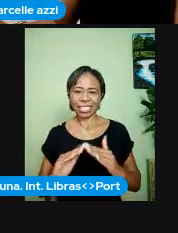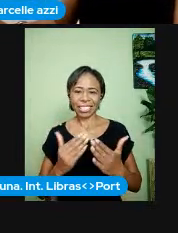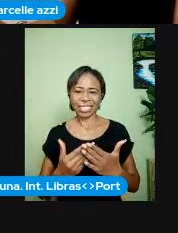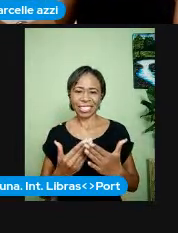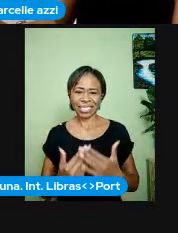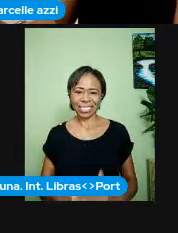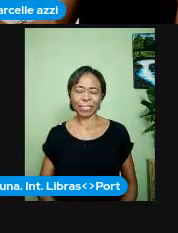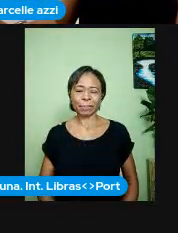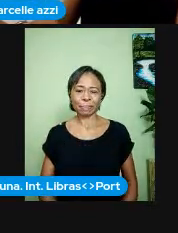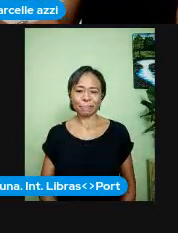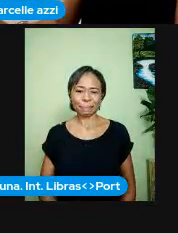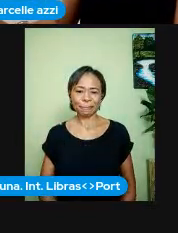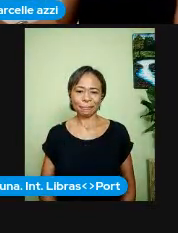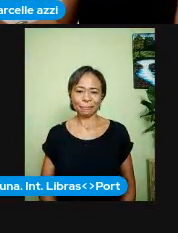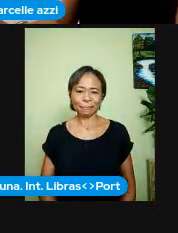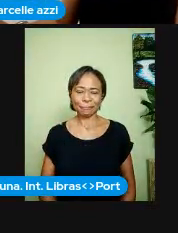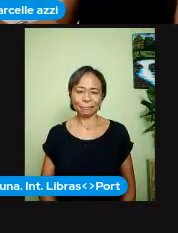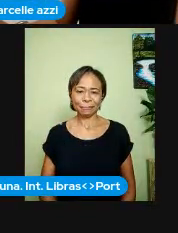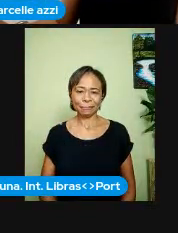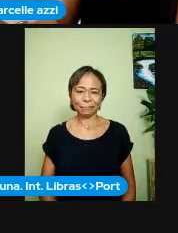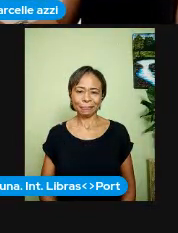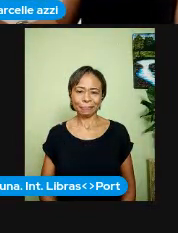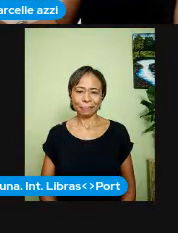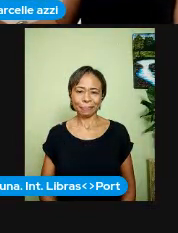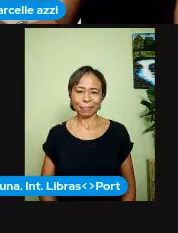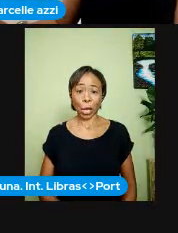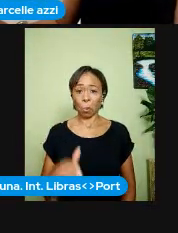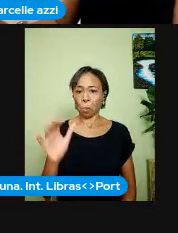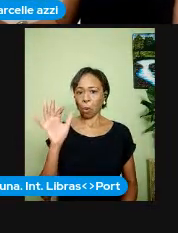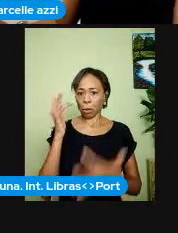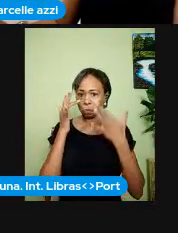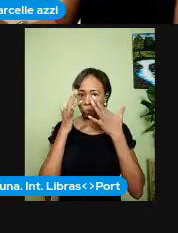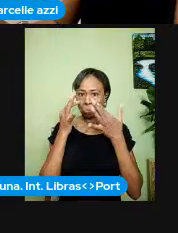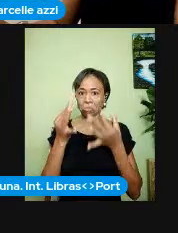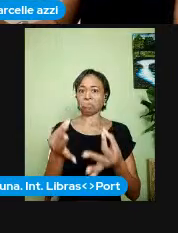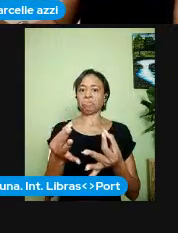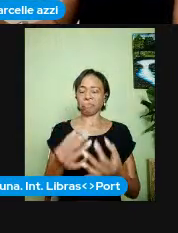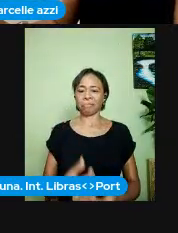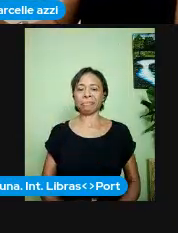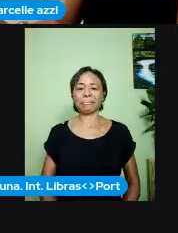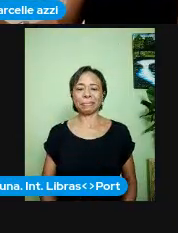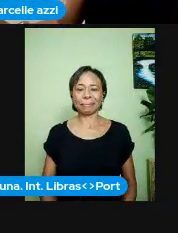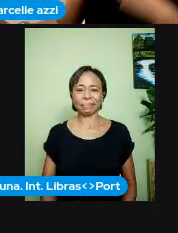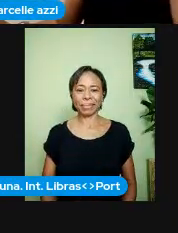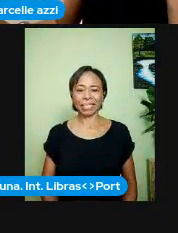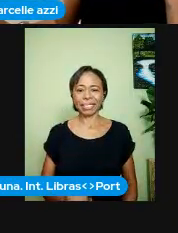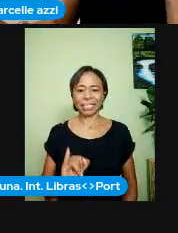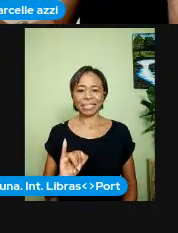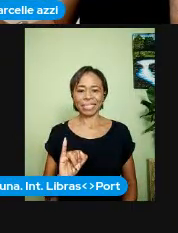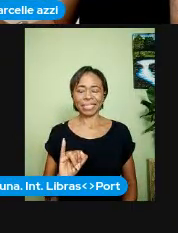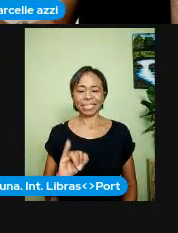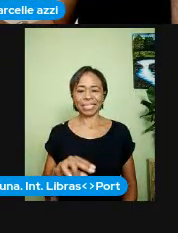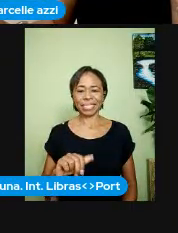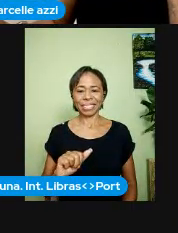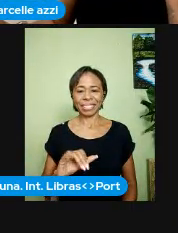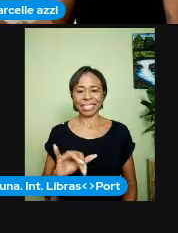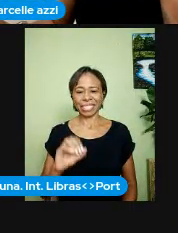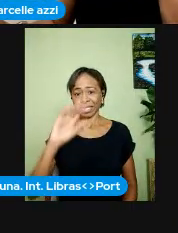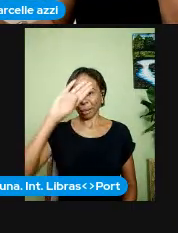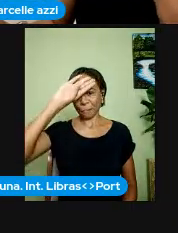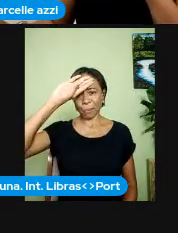de Oliveira, olha como é que vocês estão concentrados aí no Monsenhor, Inácio Andrade de Melo, lá na